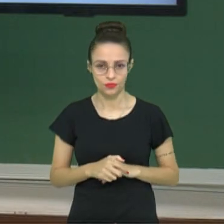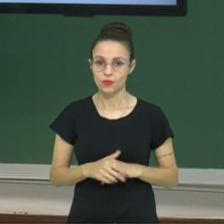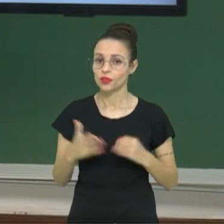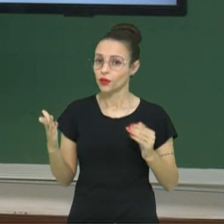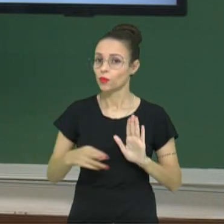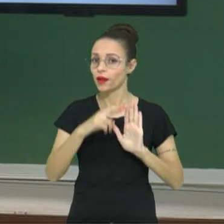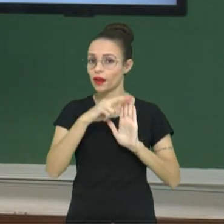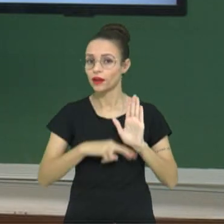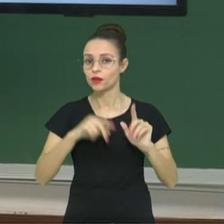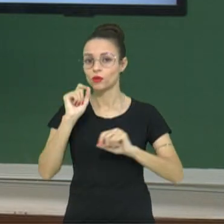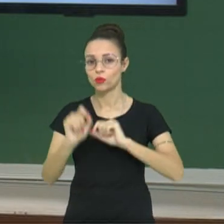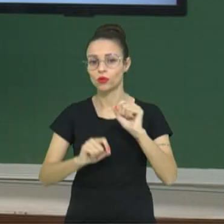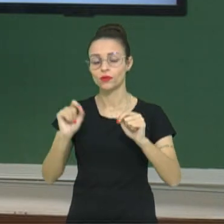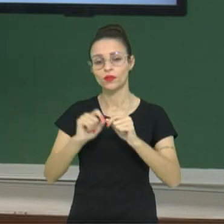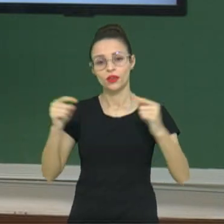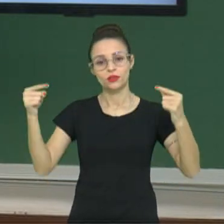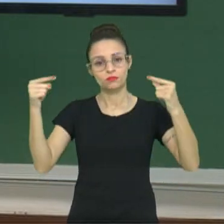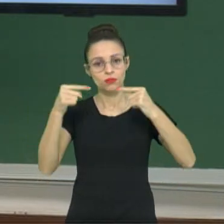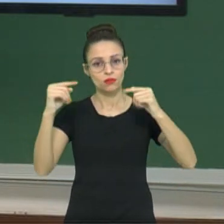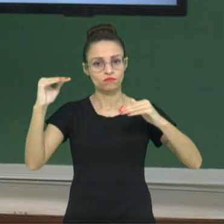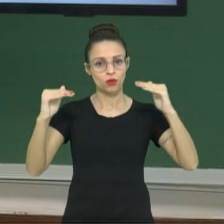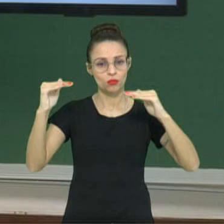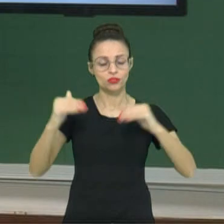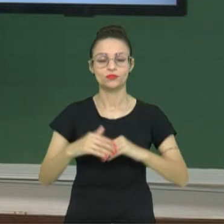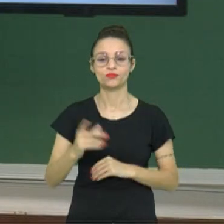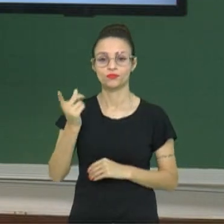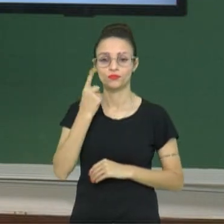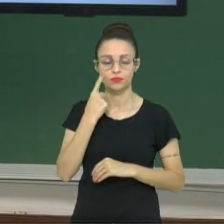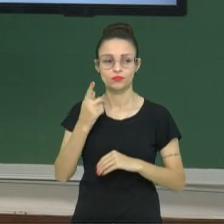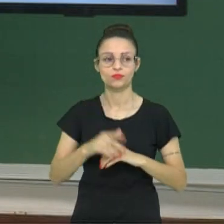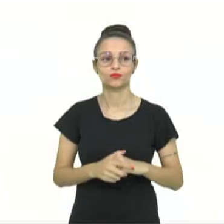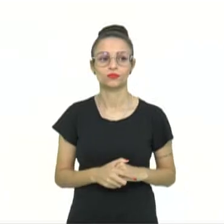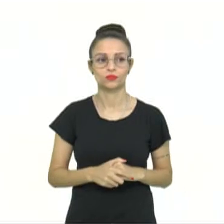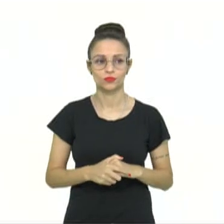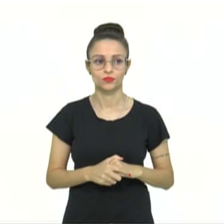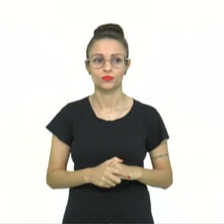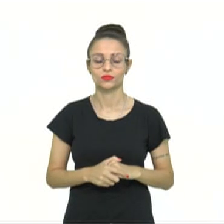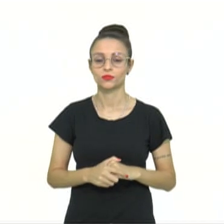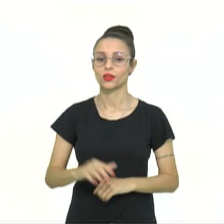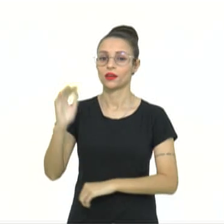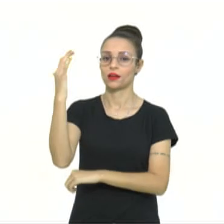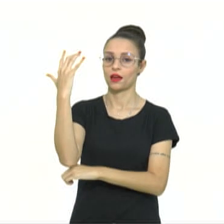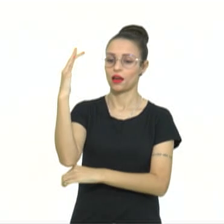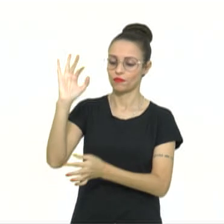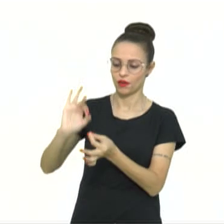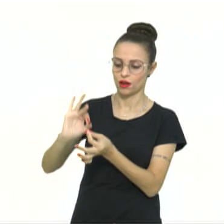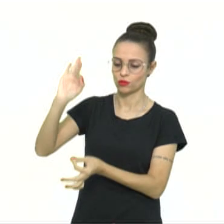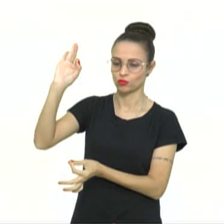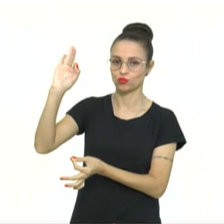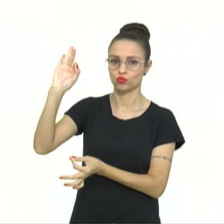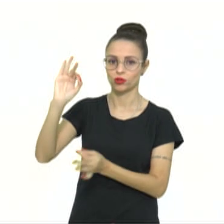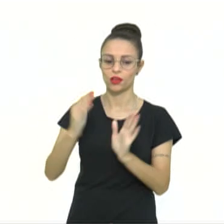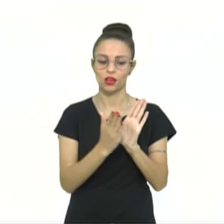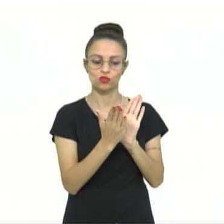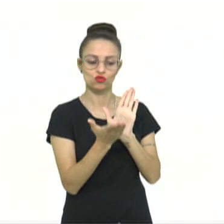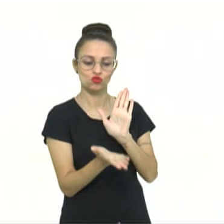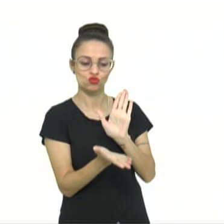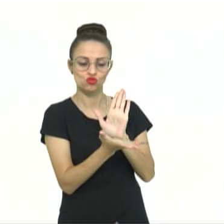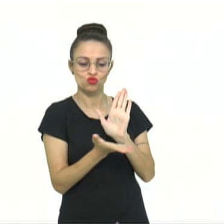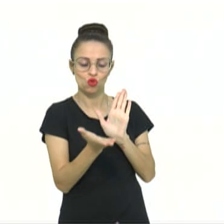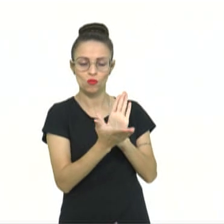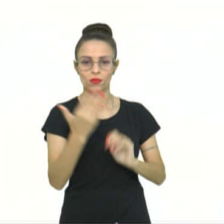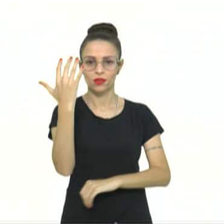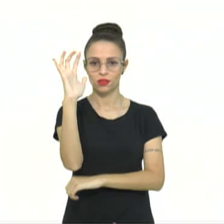de Tales a gente monta essa proporção. Então veja lá, eu tenho a altura da árvore com a sombra da árvore, eu